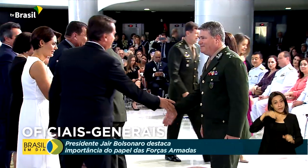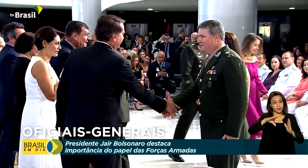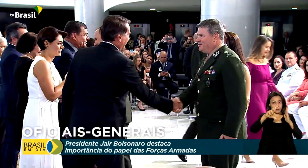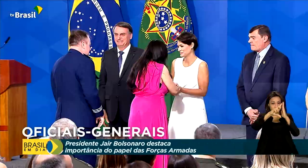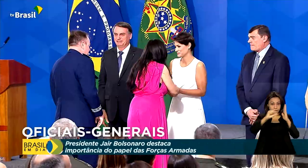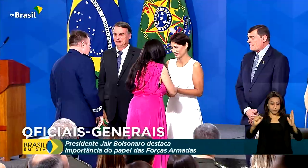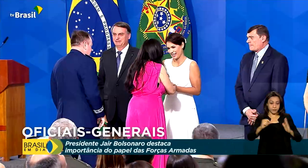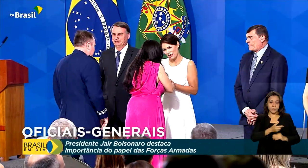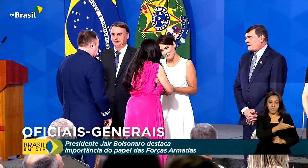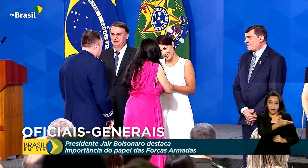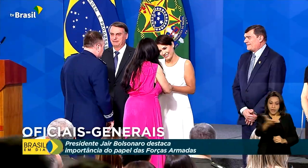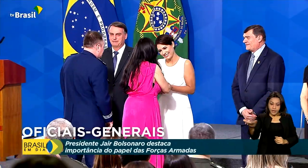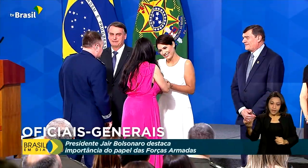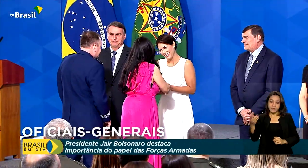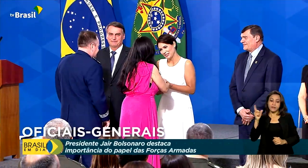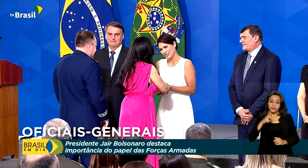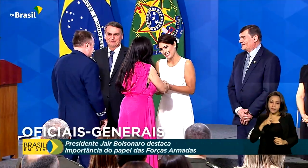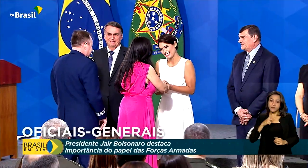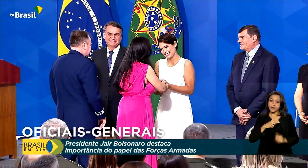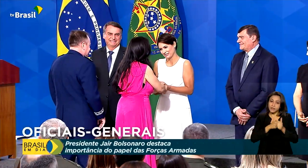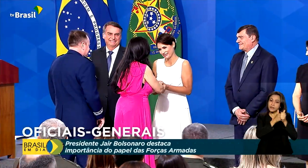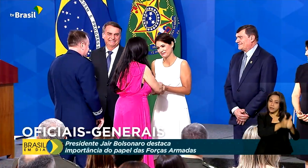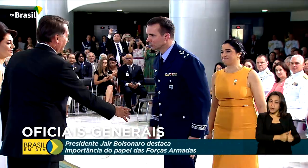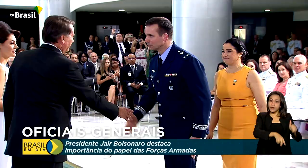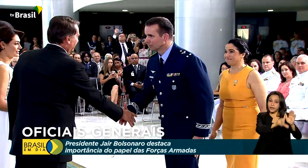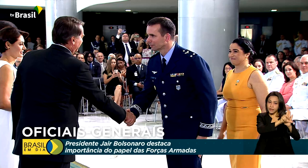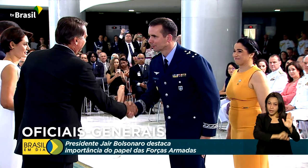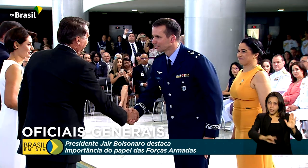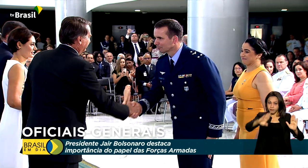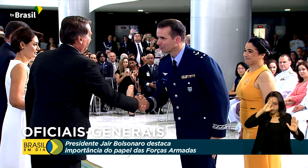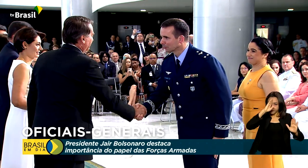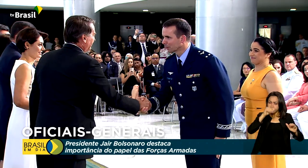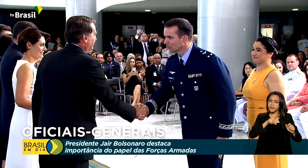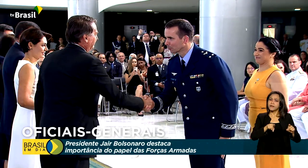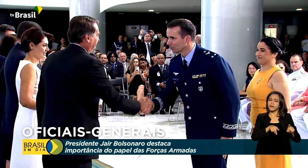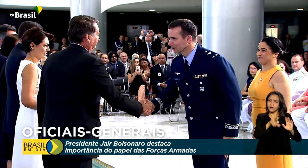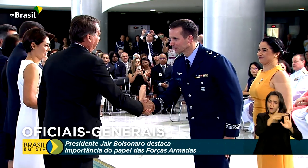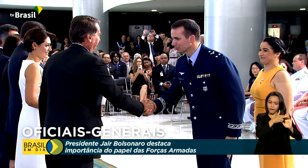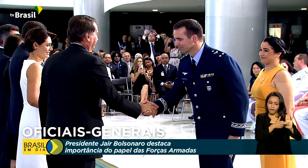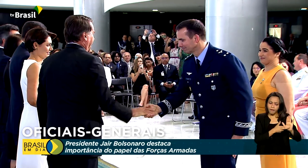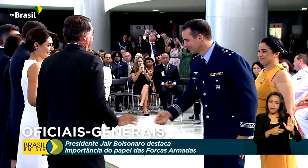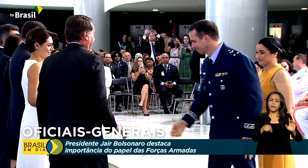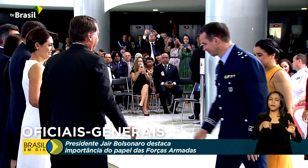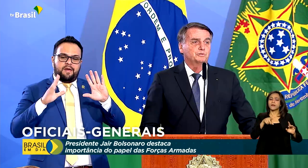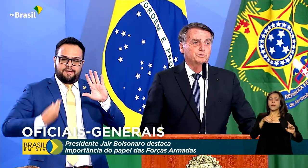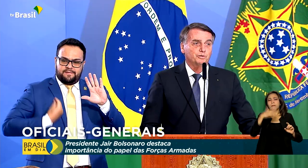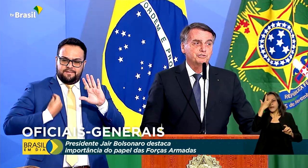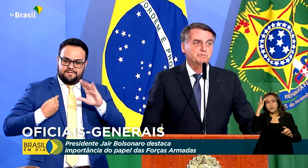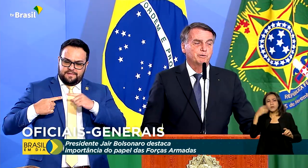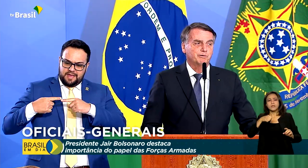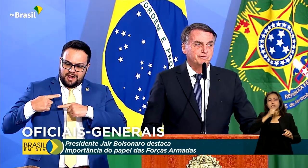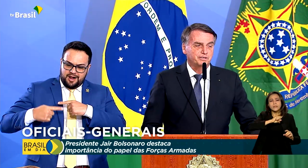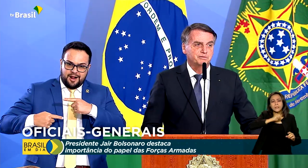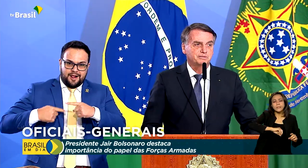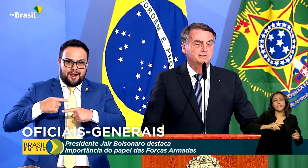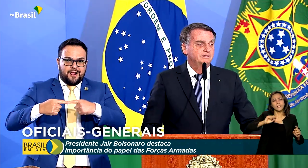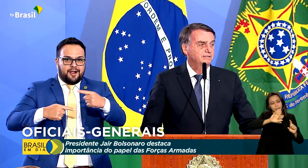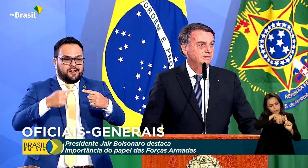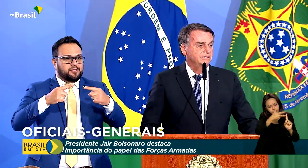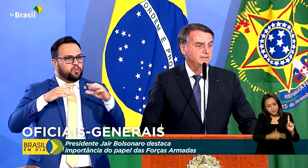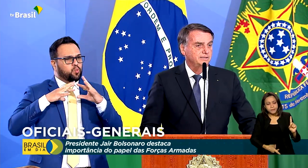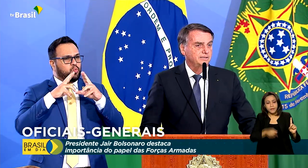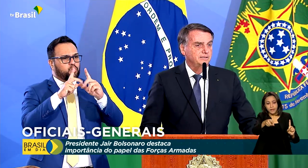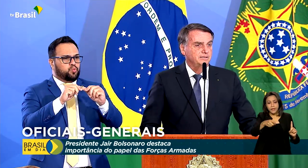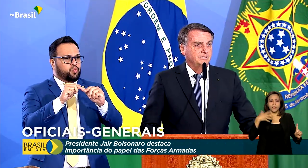Forças Armadas são regidas por lei e concedidas por critérios como antiguidade e merecimento. Ao discursar, o presidente